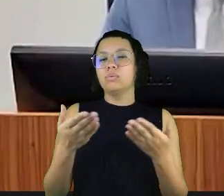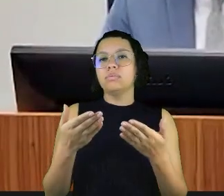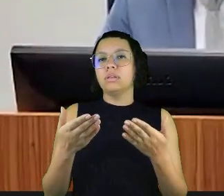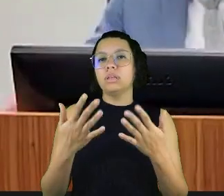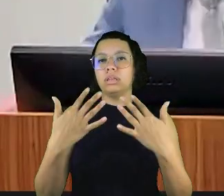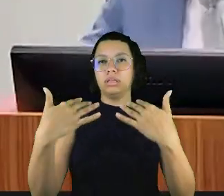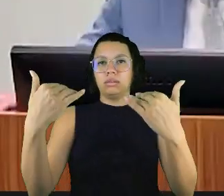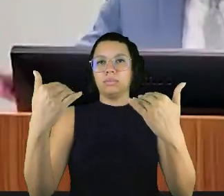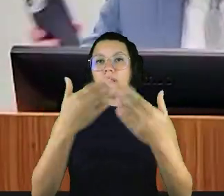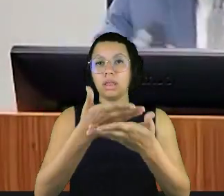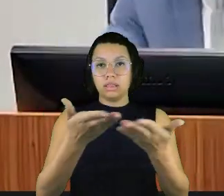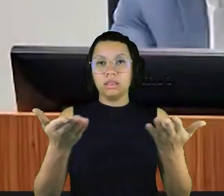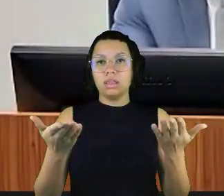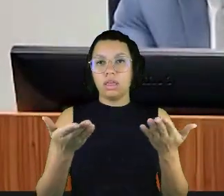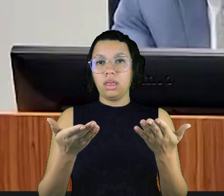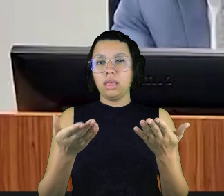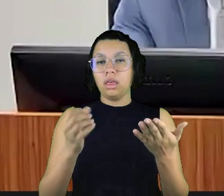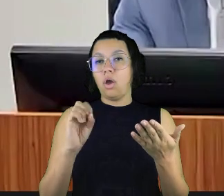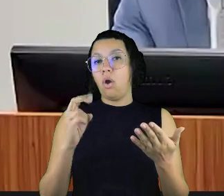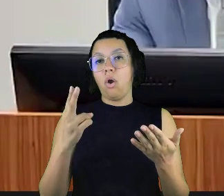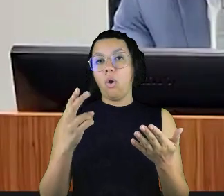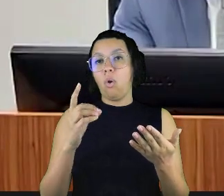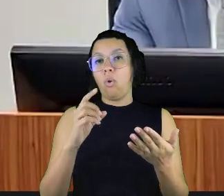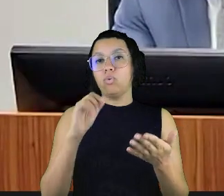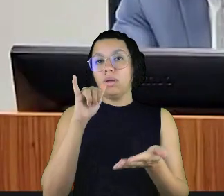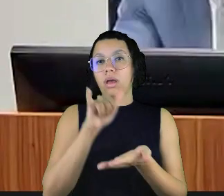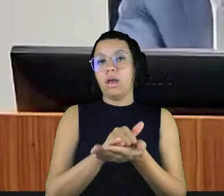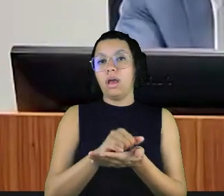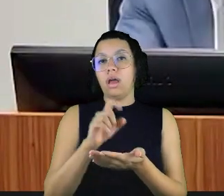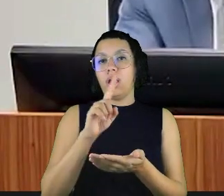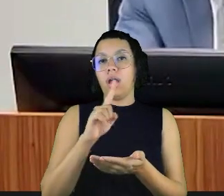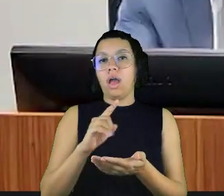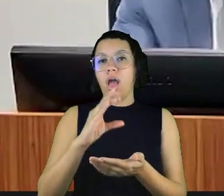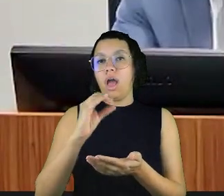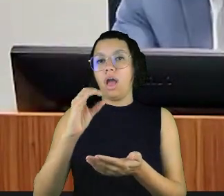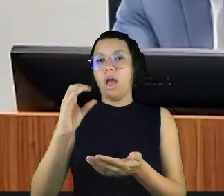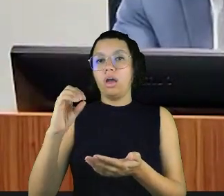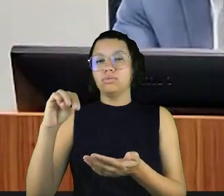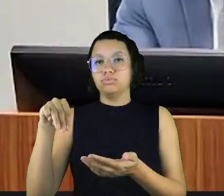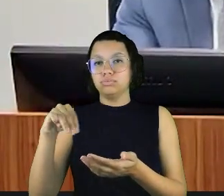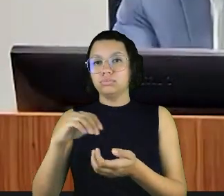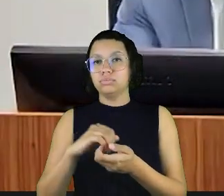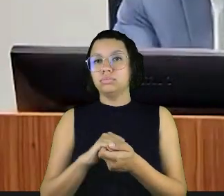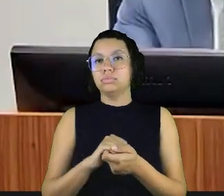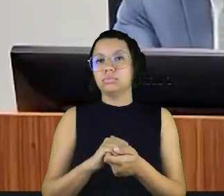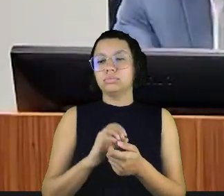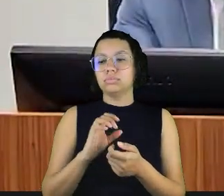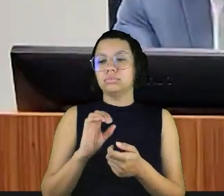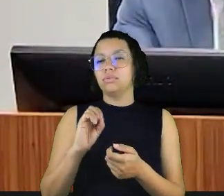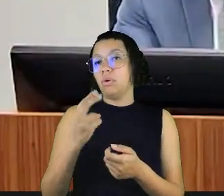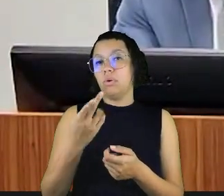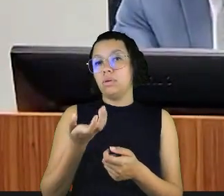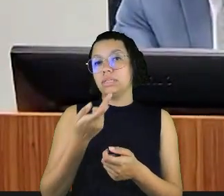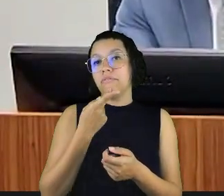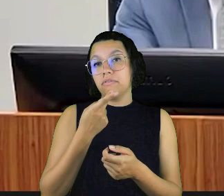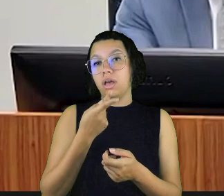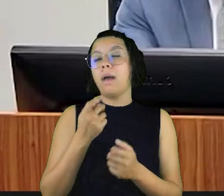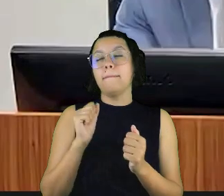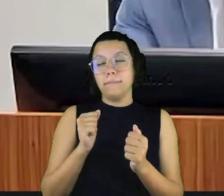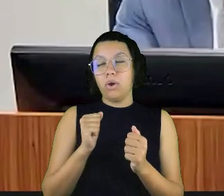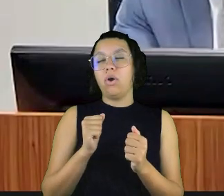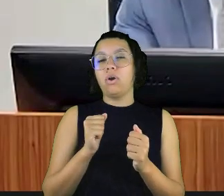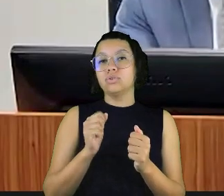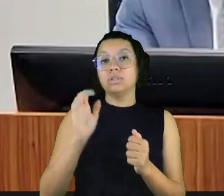se quiser fazer a pergunta oralmente, é só levantar a mão ali, usar o sistema de levantar a mão. Ali tem